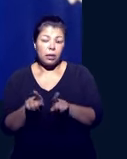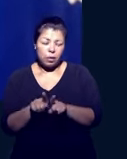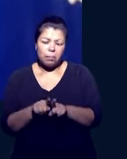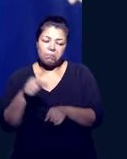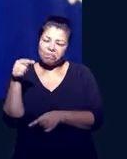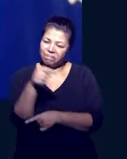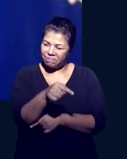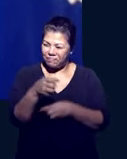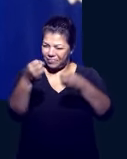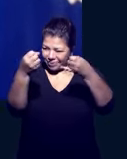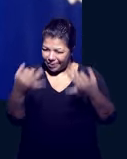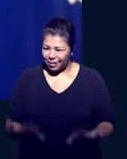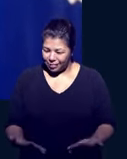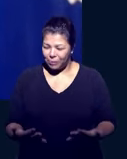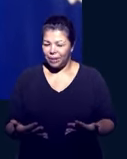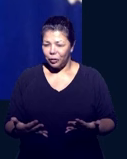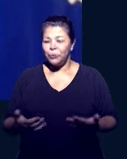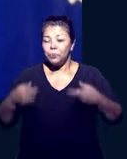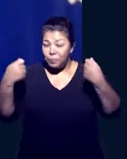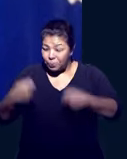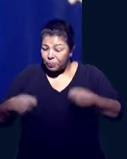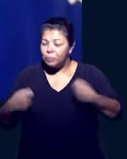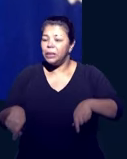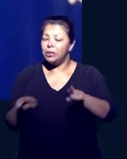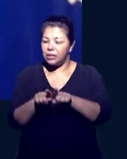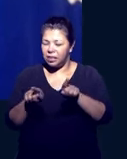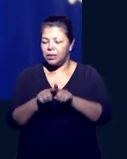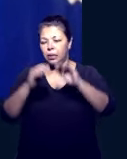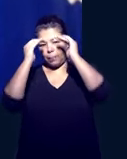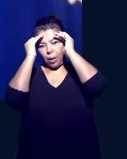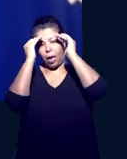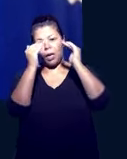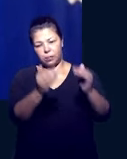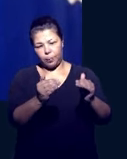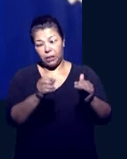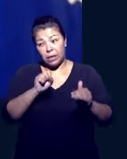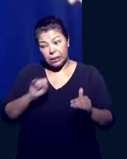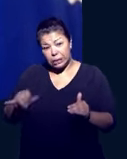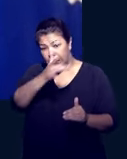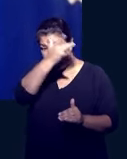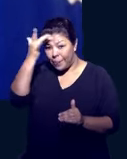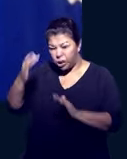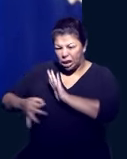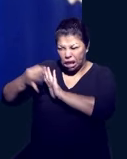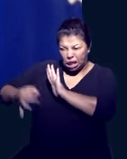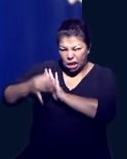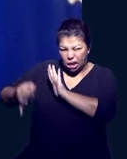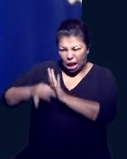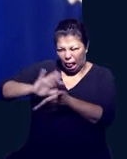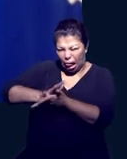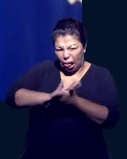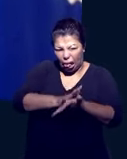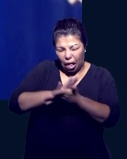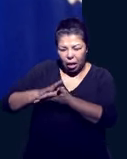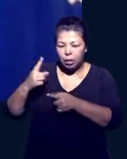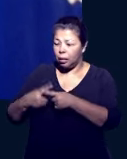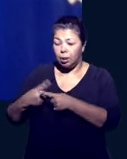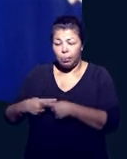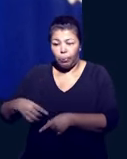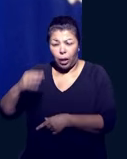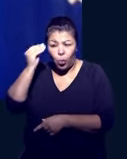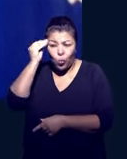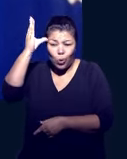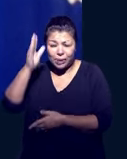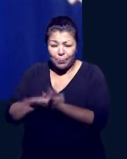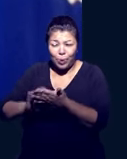críticas desse nível Como foram feitas recentes é próprio de quem não conhece o texto e não conhece e não sabe o que tá falando segundo lugar em